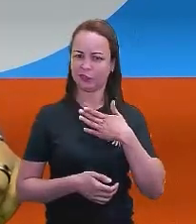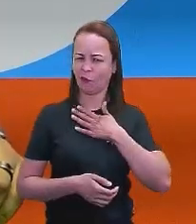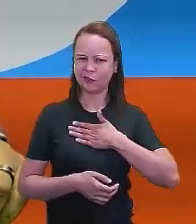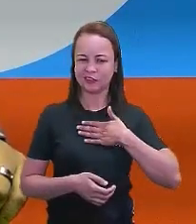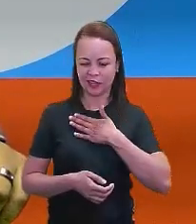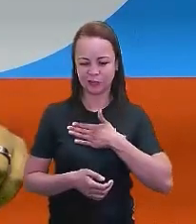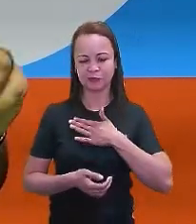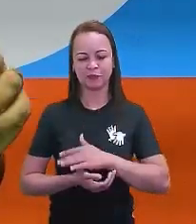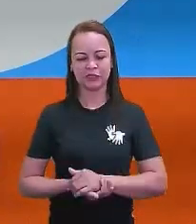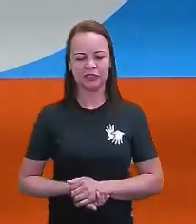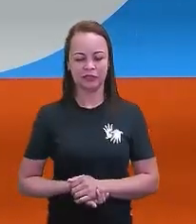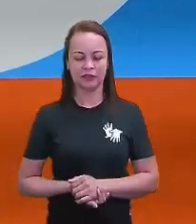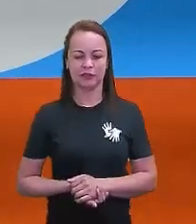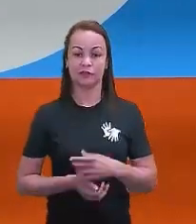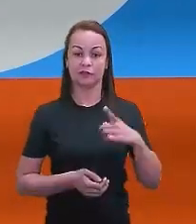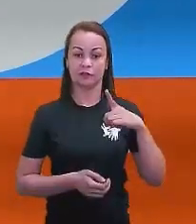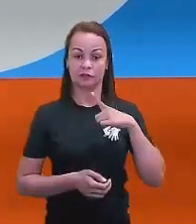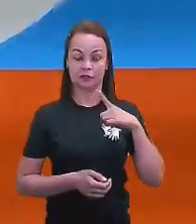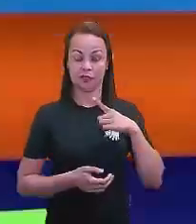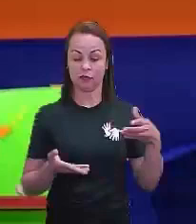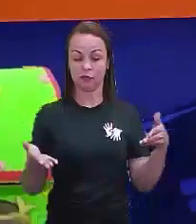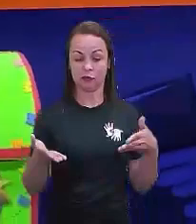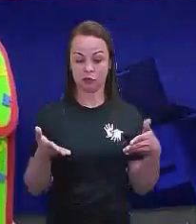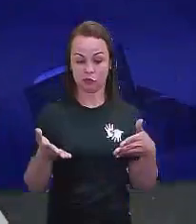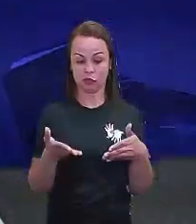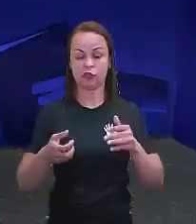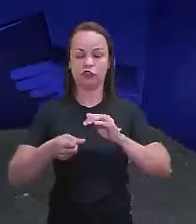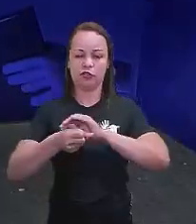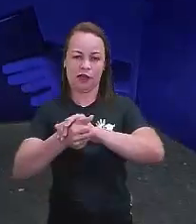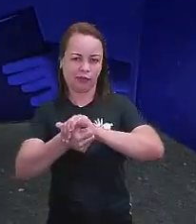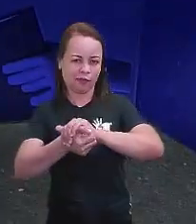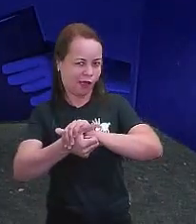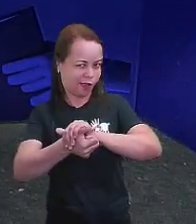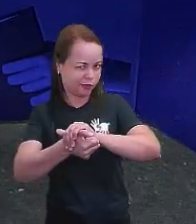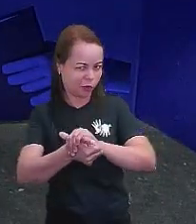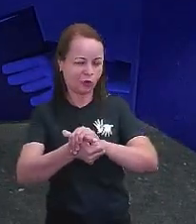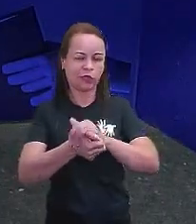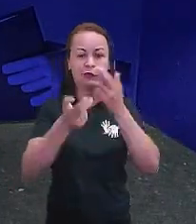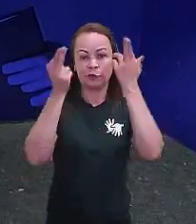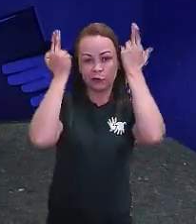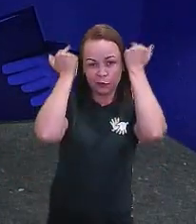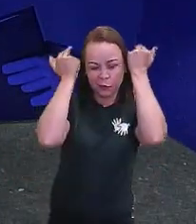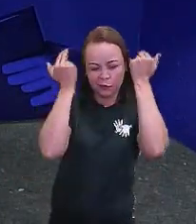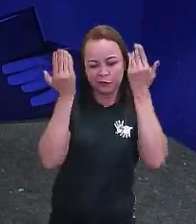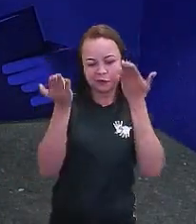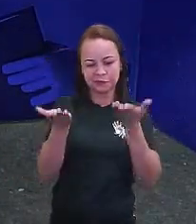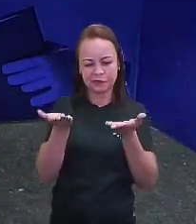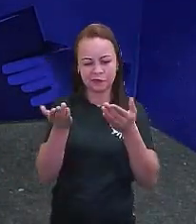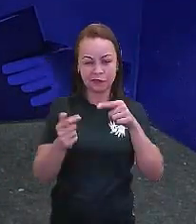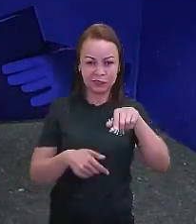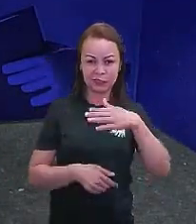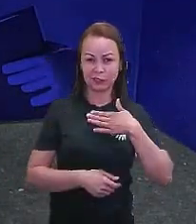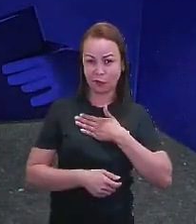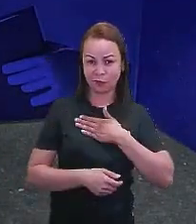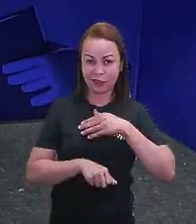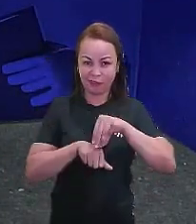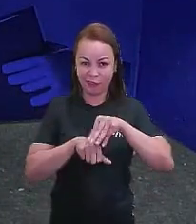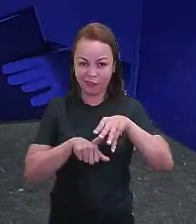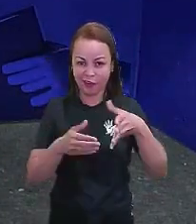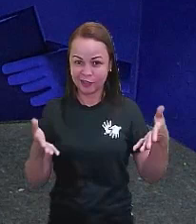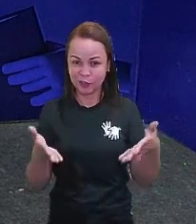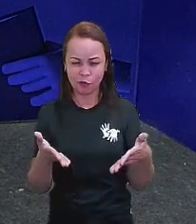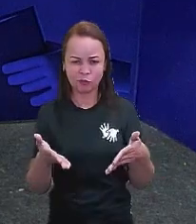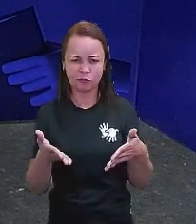gostaram? Então, nós temos hoje a nossa tartaruga e nossos coelhinhos. E aí, vocês gostaram da dica de hoje?